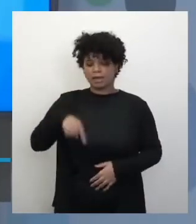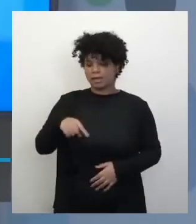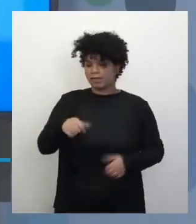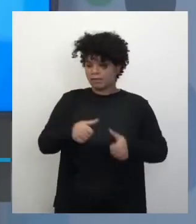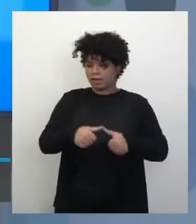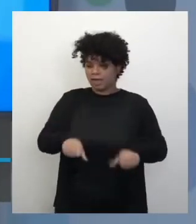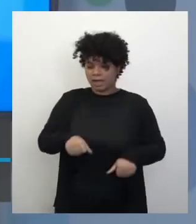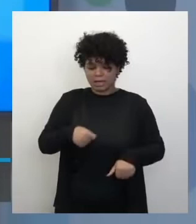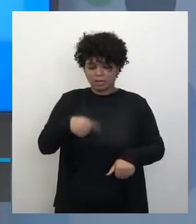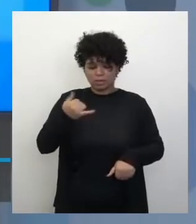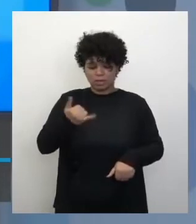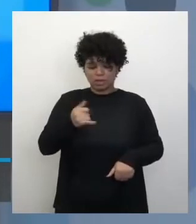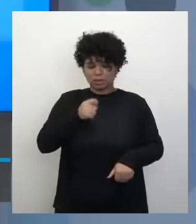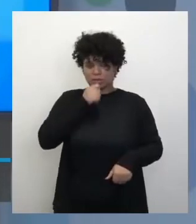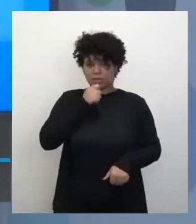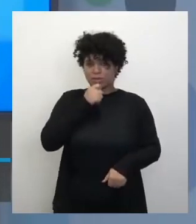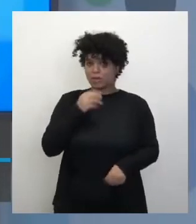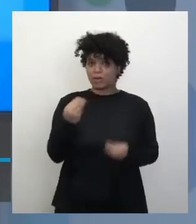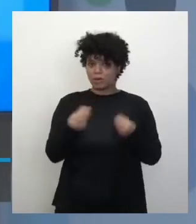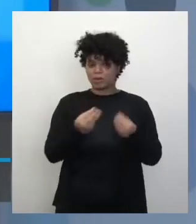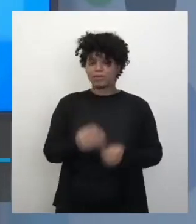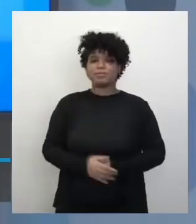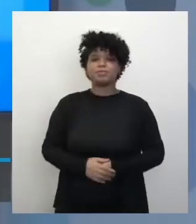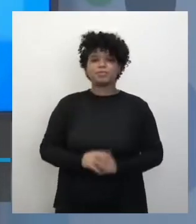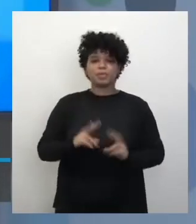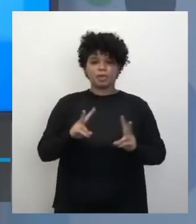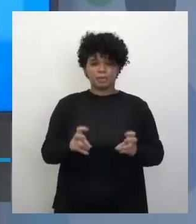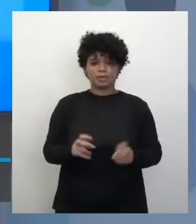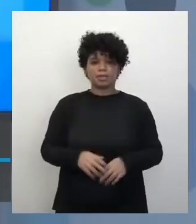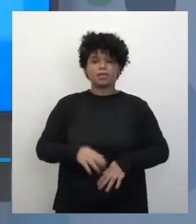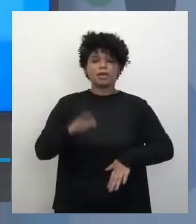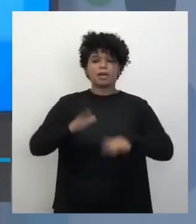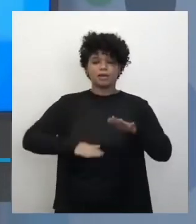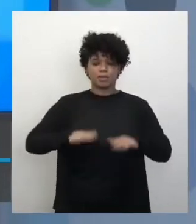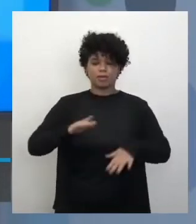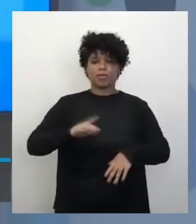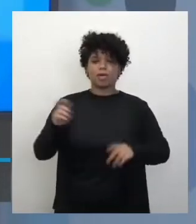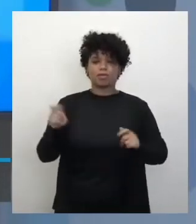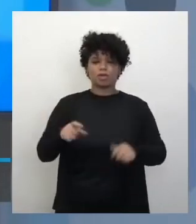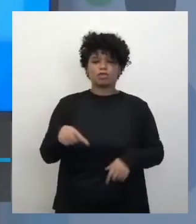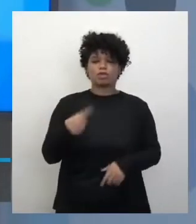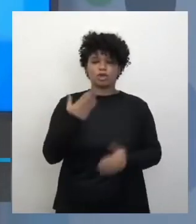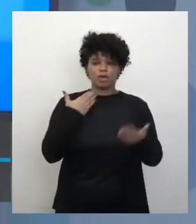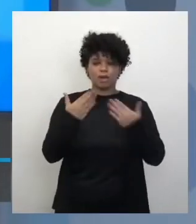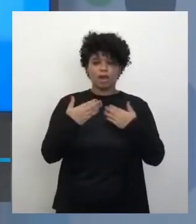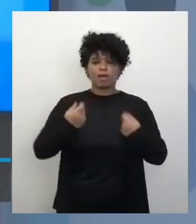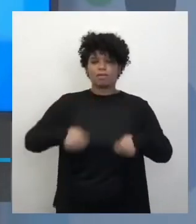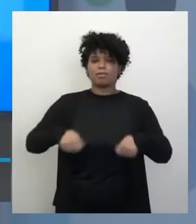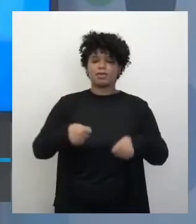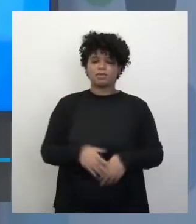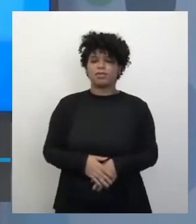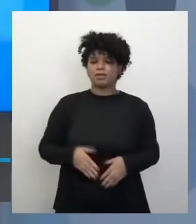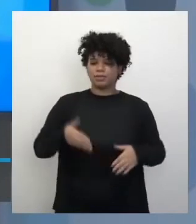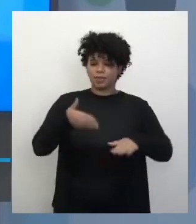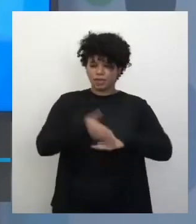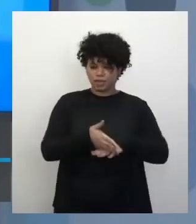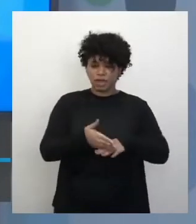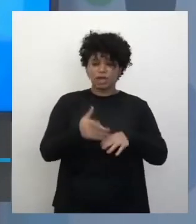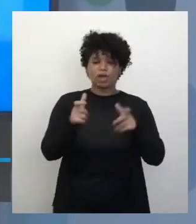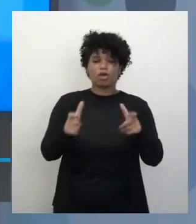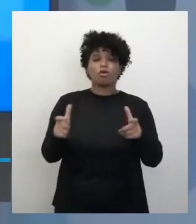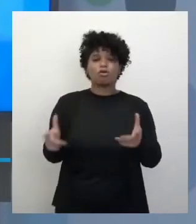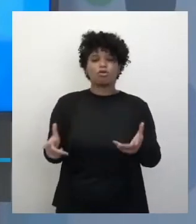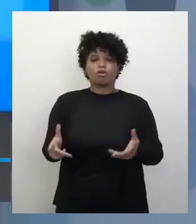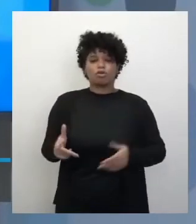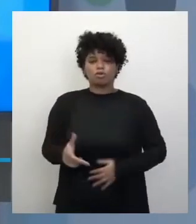celular. Então, perceba que, às vezes, a gente não precisa falar. Você chega num lugar e ninguém te falou nada, você